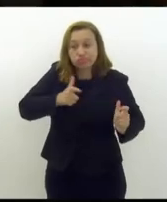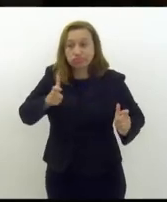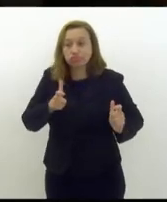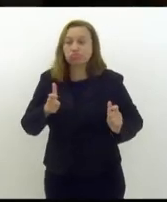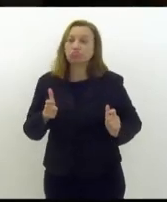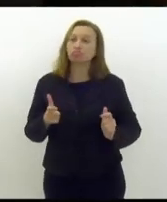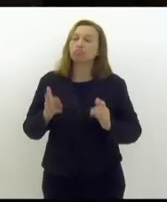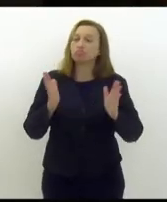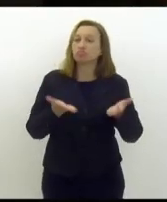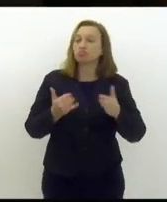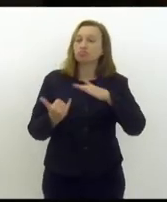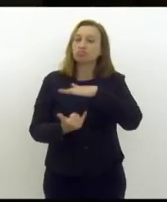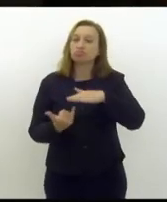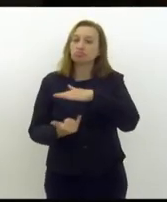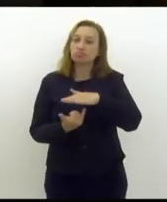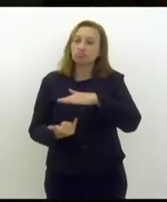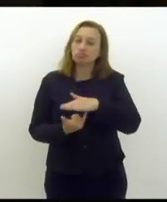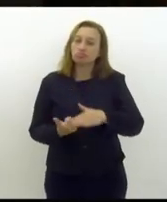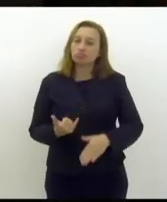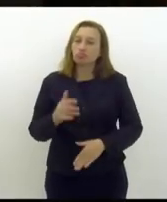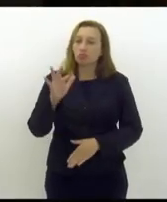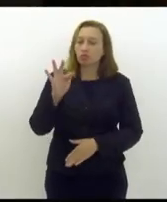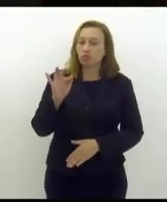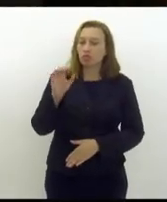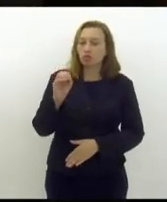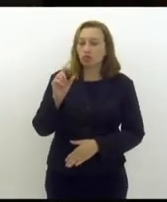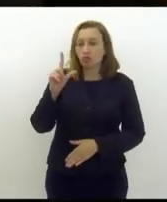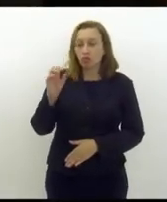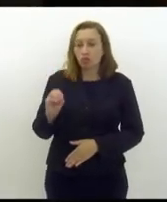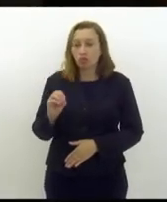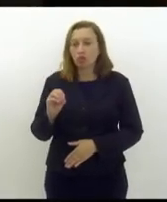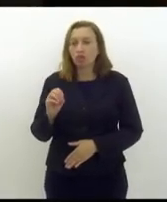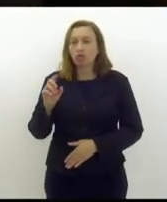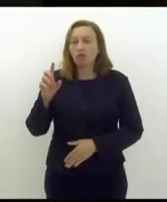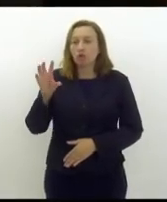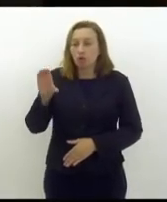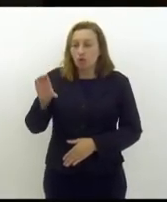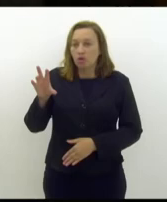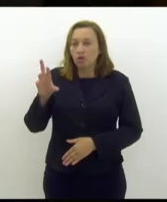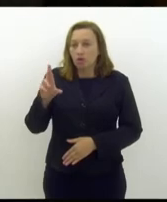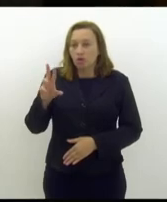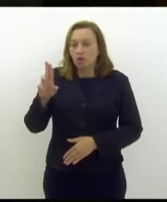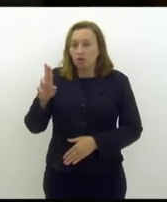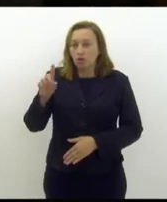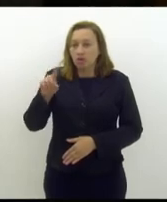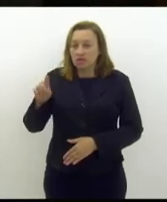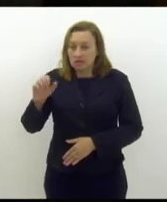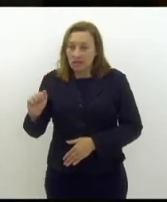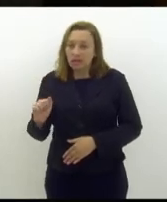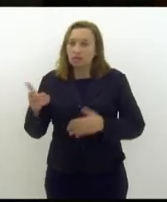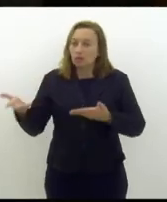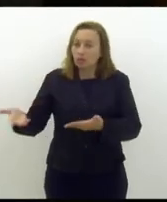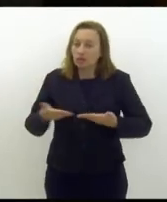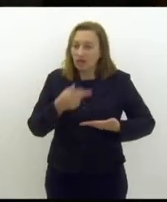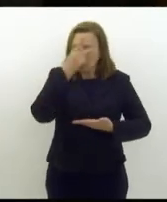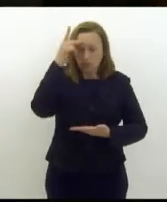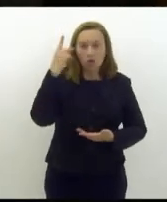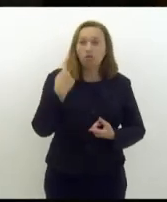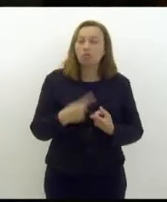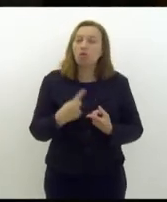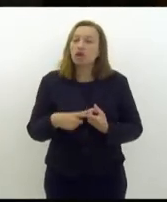do Instituto fogo cruzado E aí nesse sentido aproveito para convidar as pessoas porque